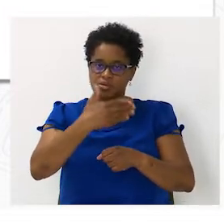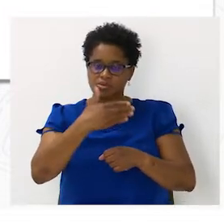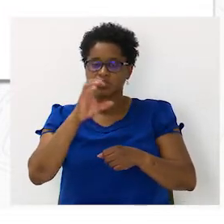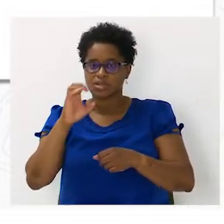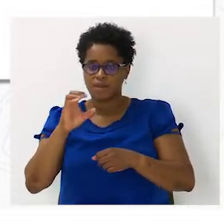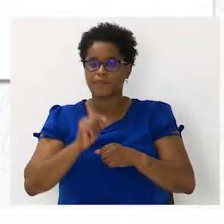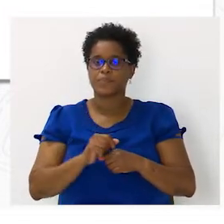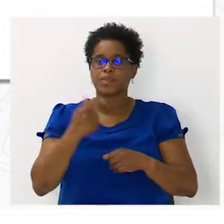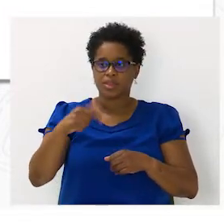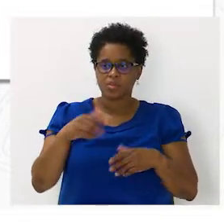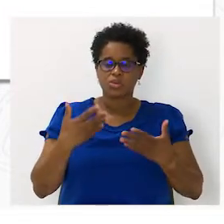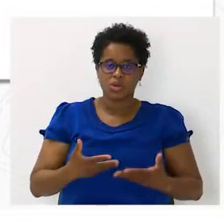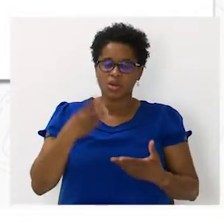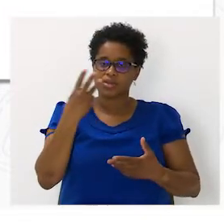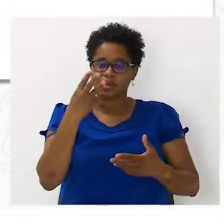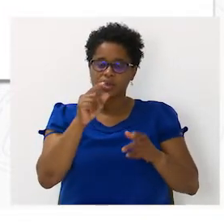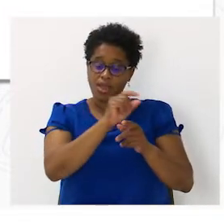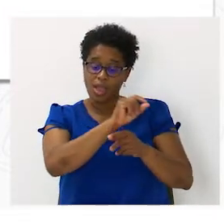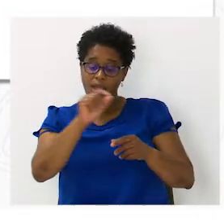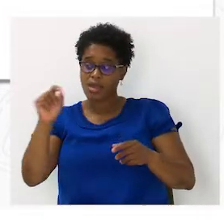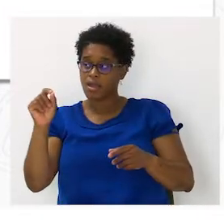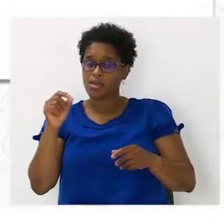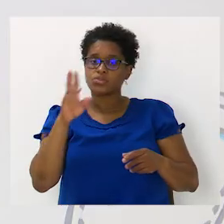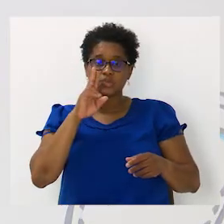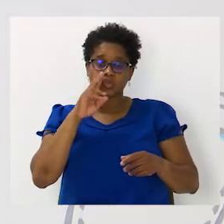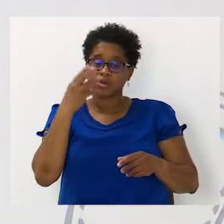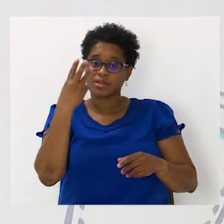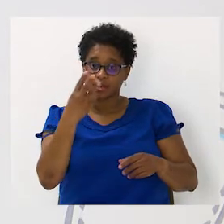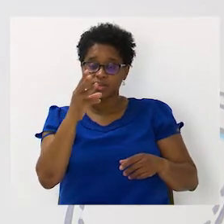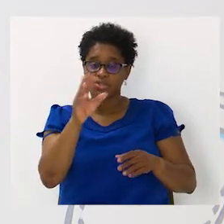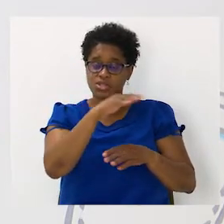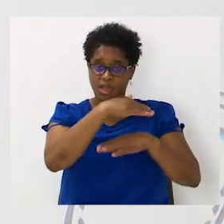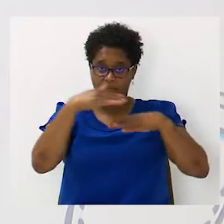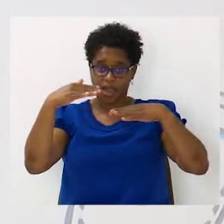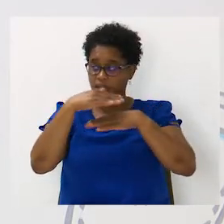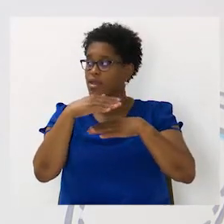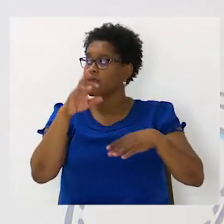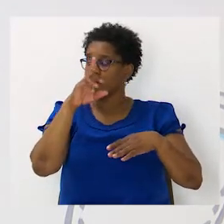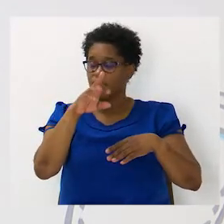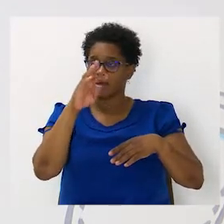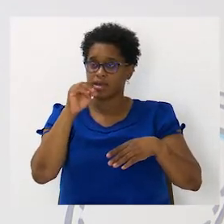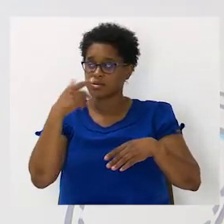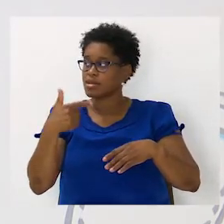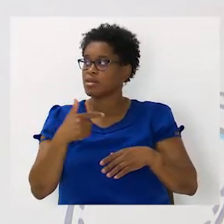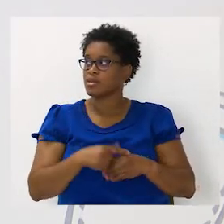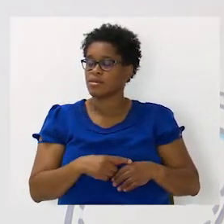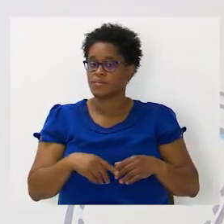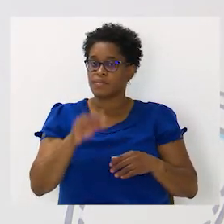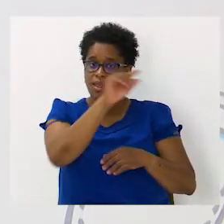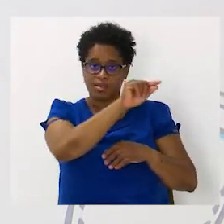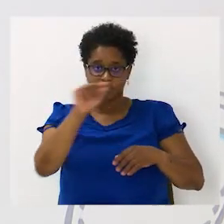Temos agora três retas transversais, três retas paralelas, RS e T, como diz o